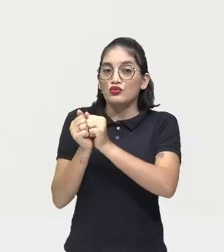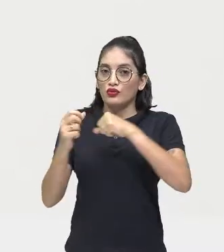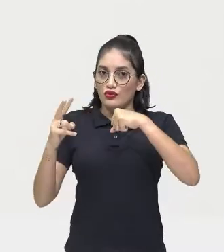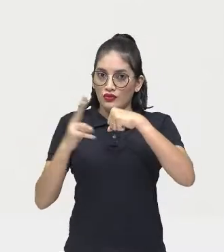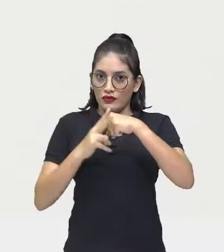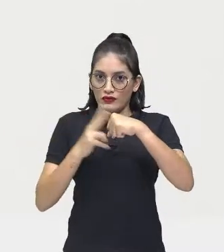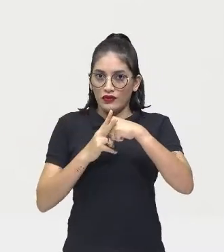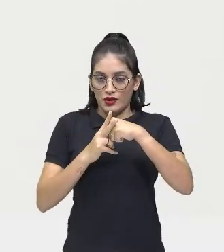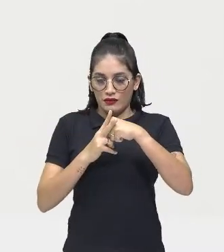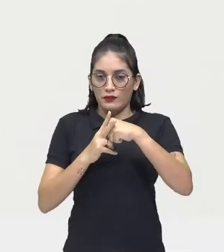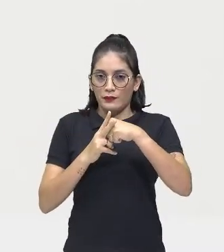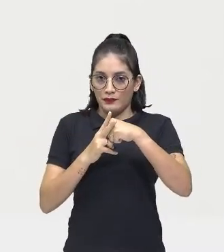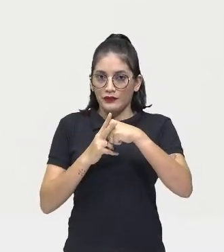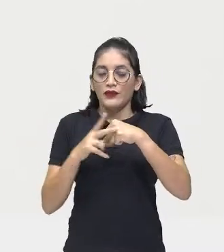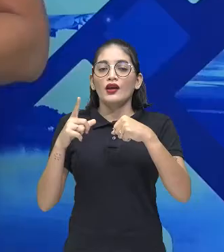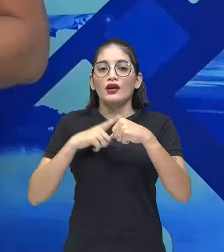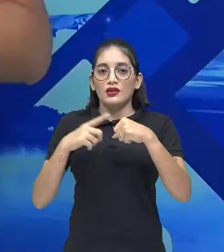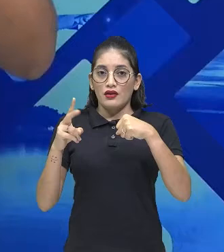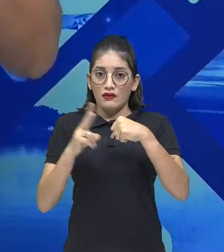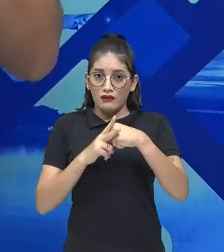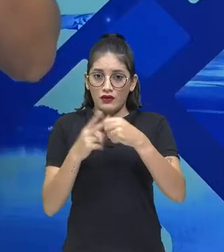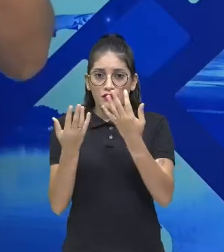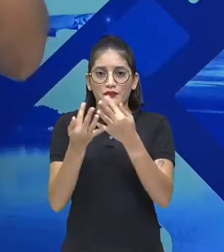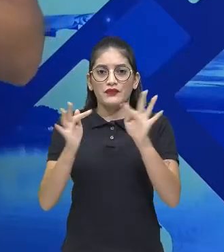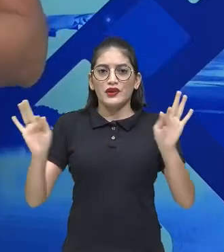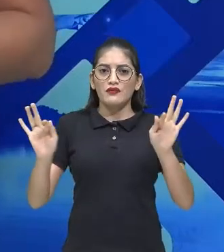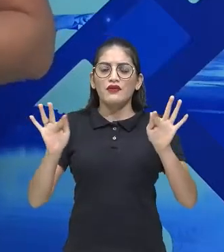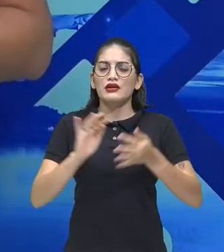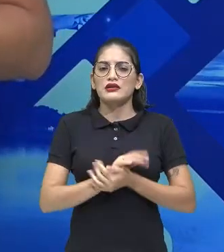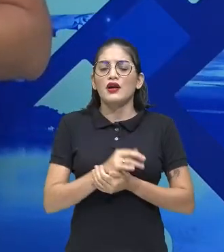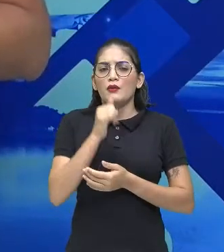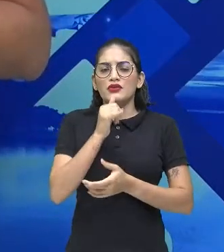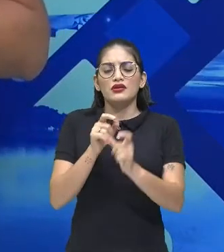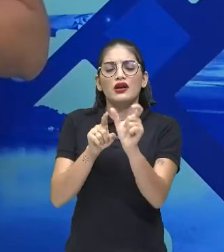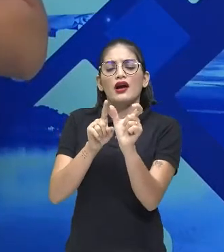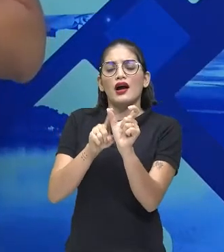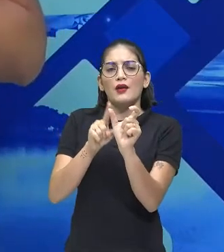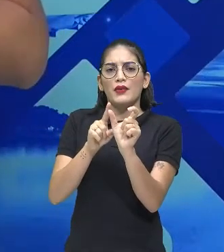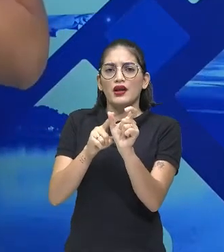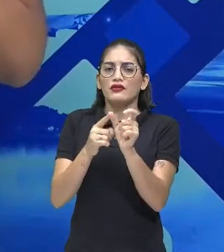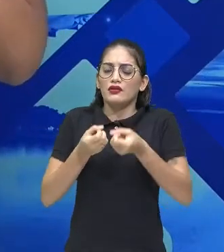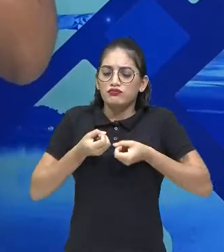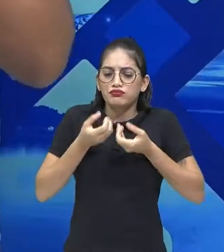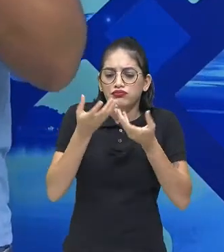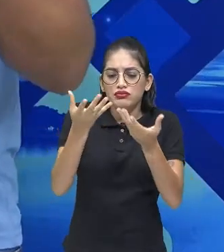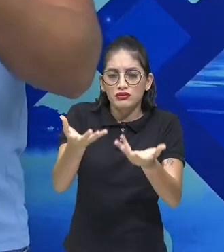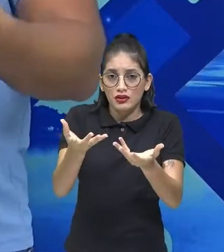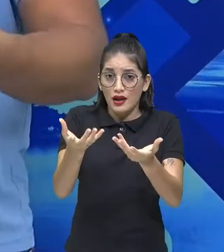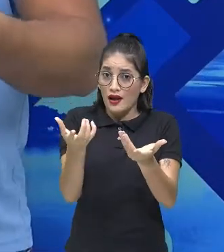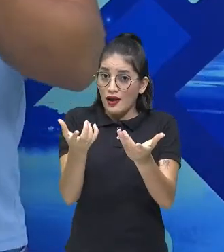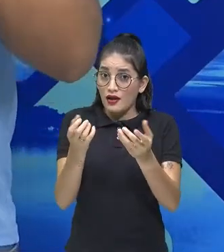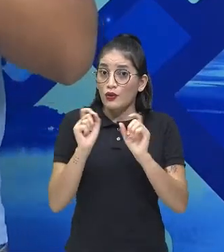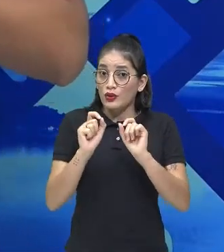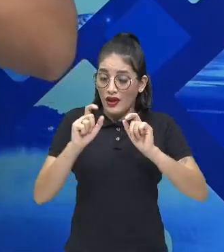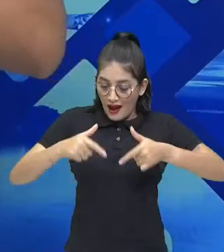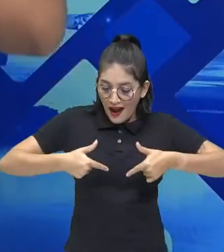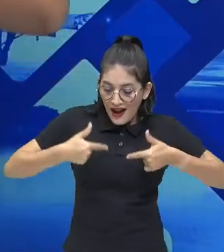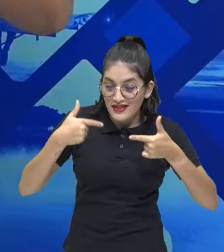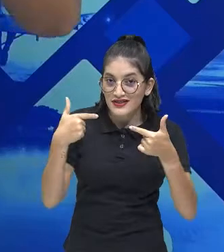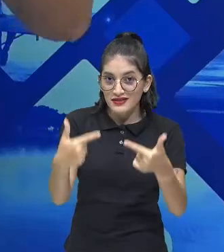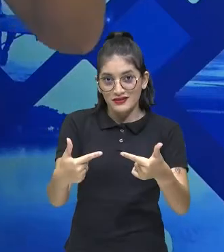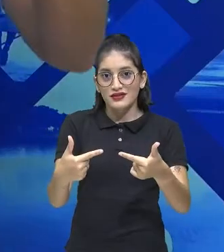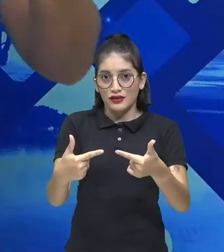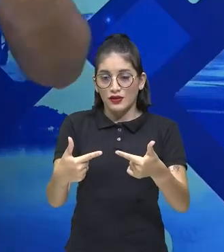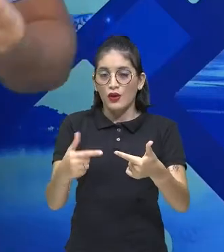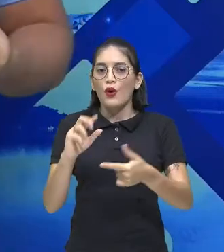ter no predicado o verbo da oração. Aquela palavra que irá expressar para a gente uma ação, certo?